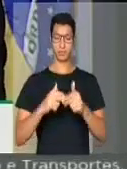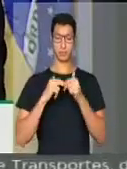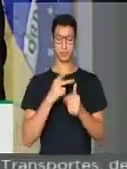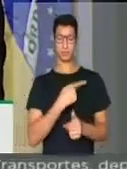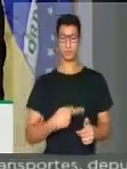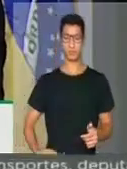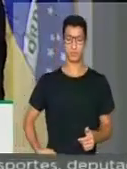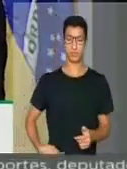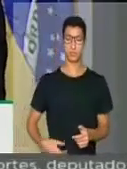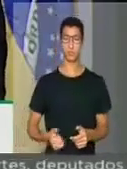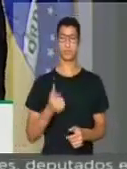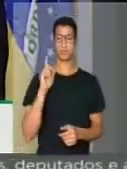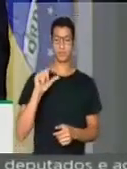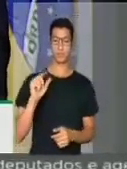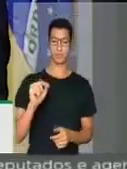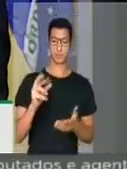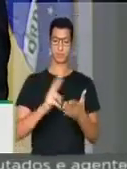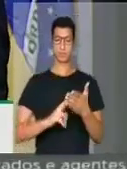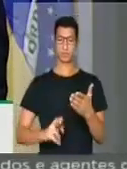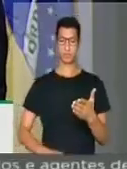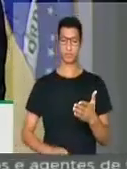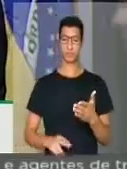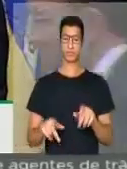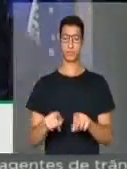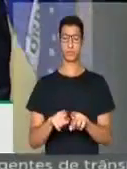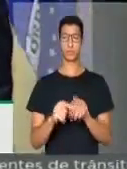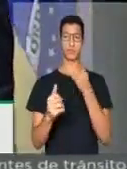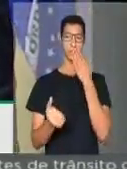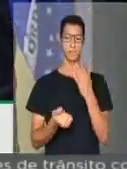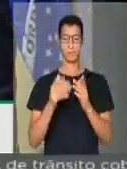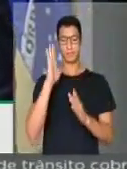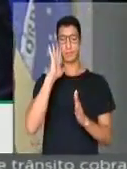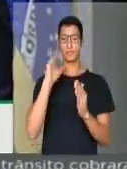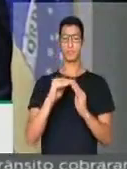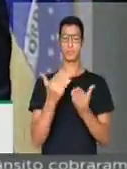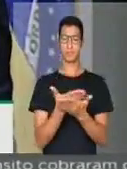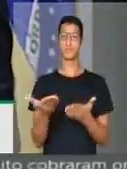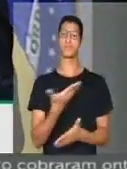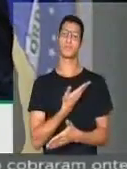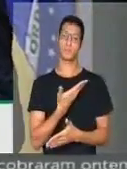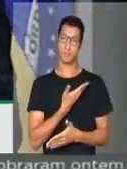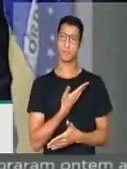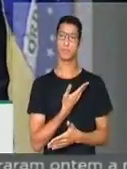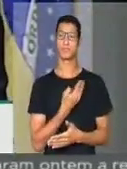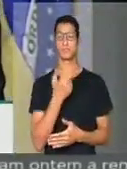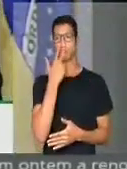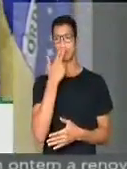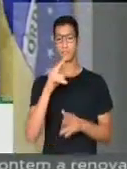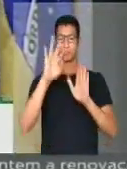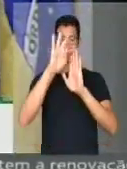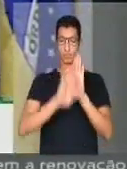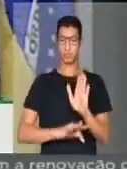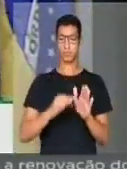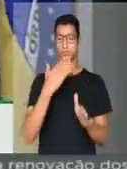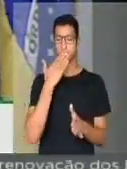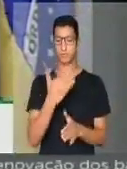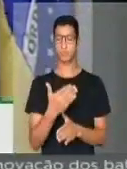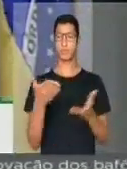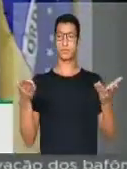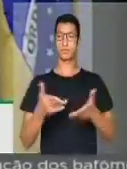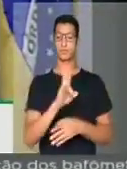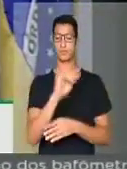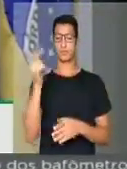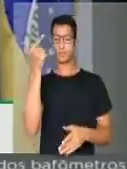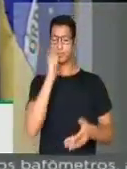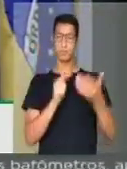isso, senhor presidente, é esse o relatório. Peço a compreensão dos colegas. Acho que o texto, dessa forma,